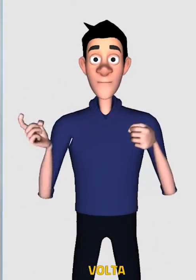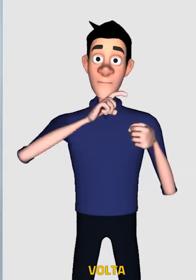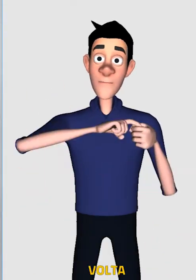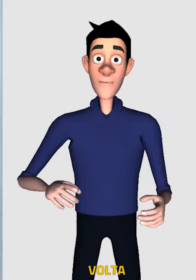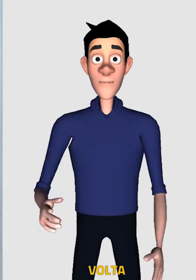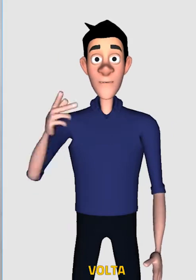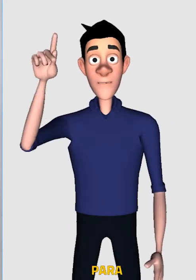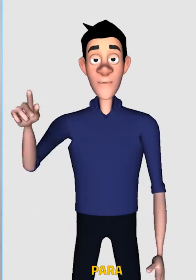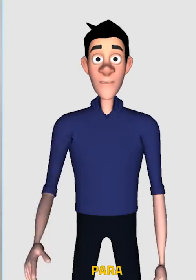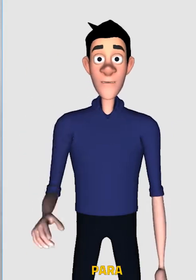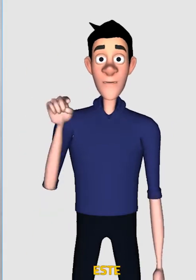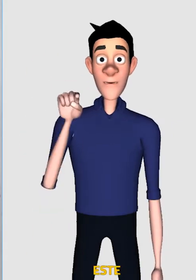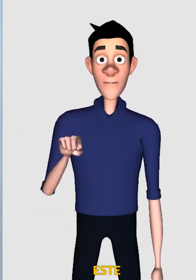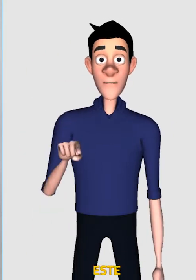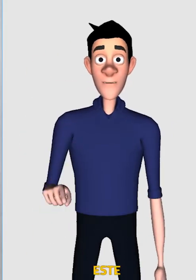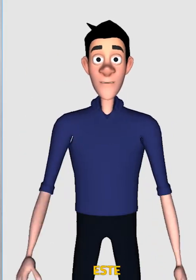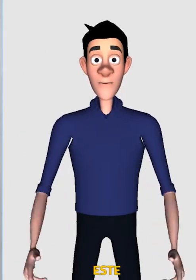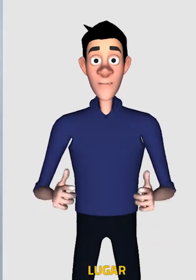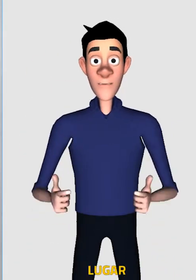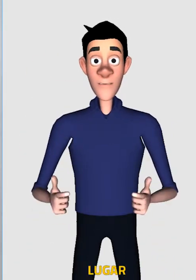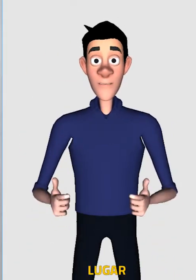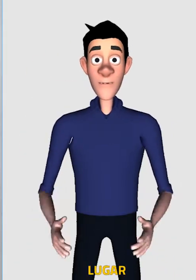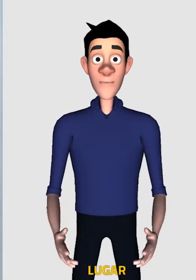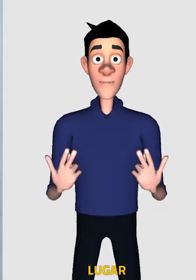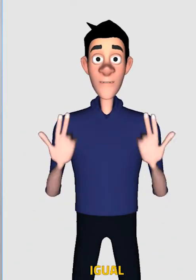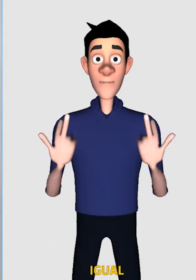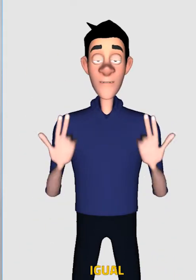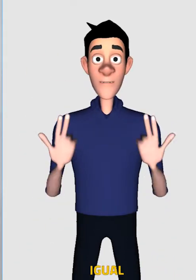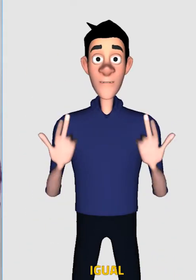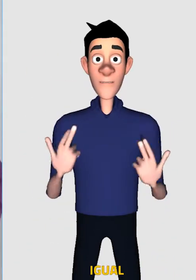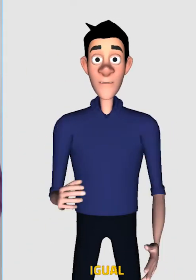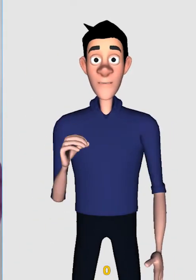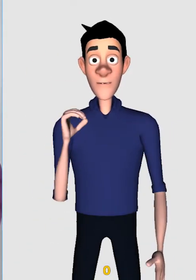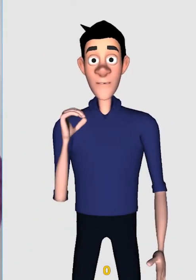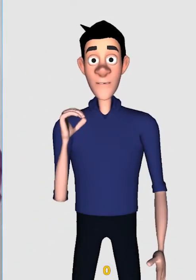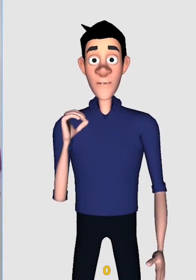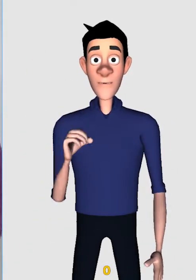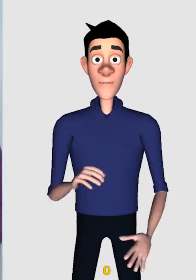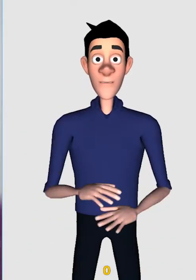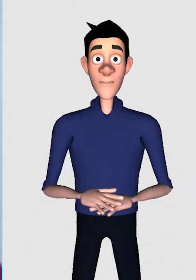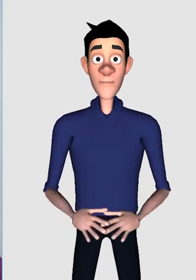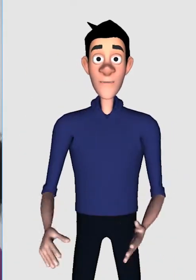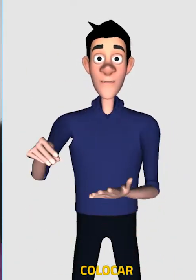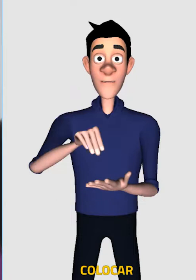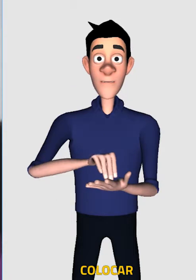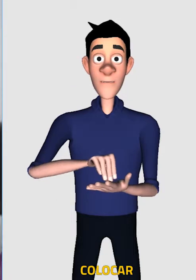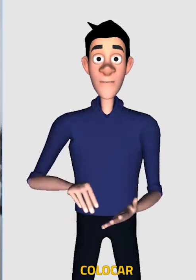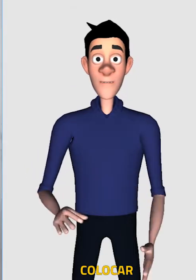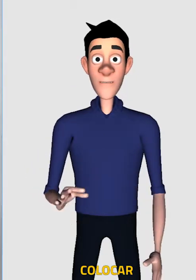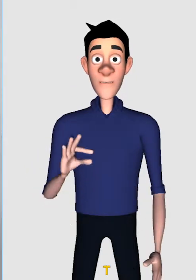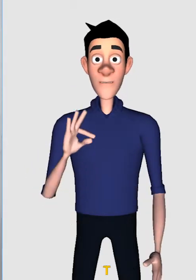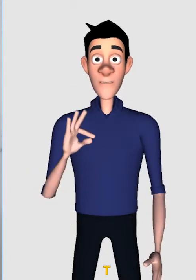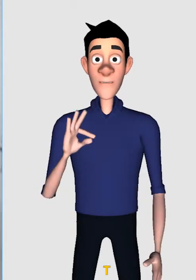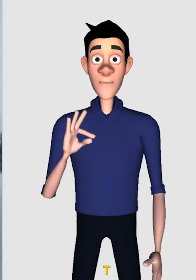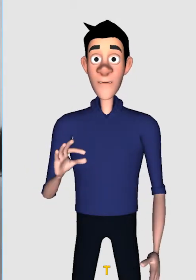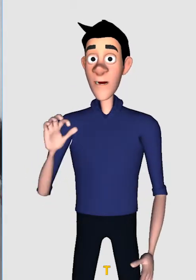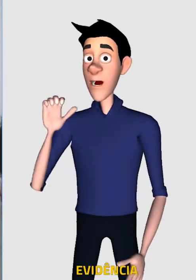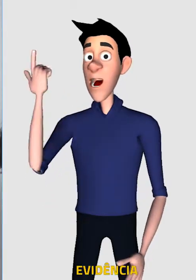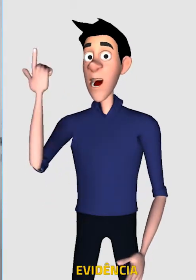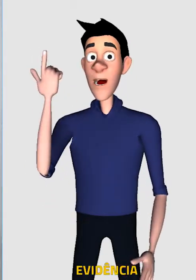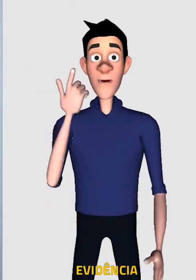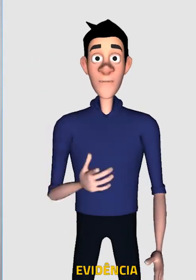segundo t multiplica gt sobre 2. Tudo bem?